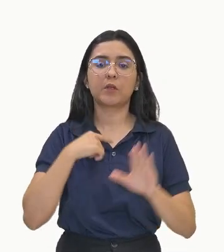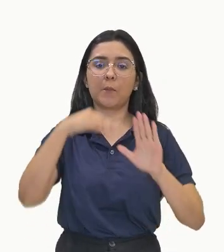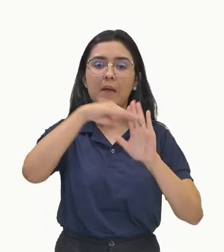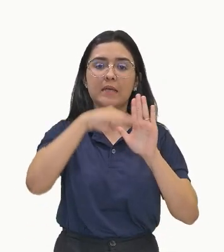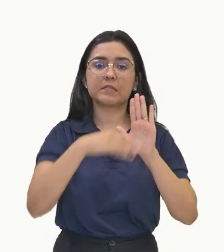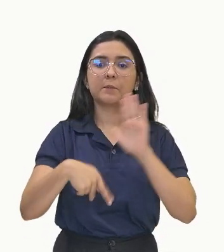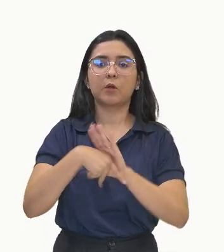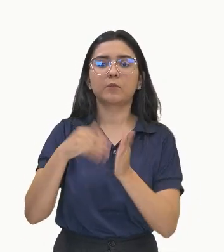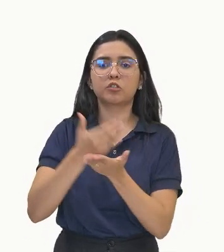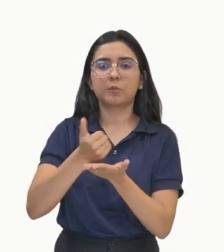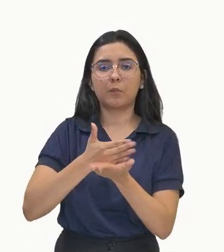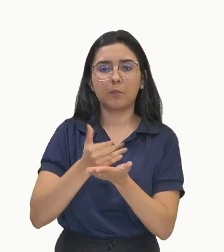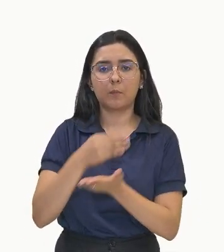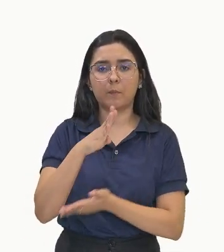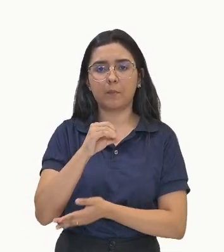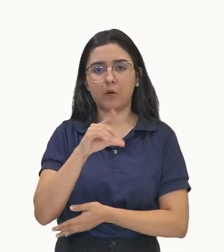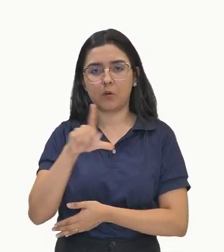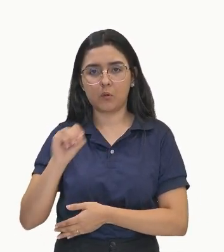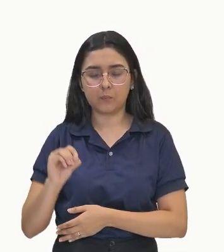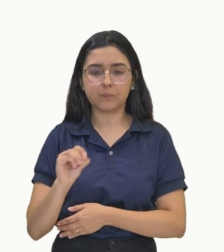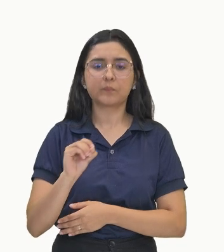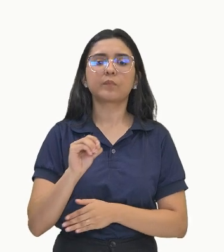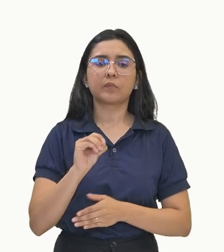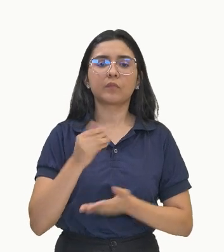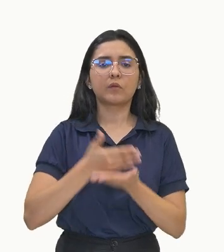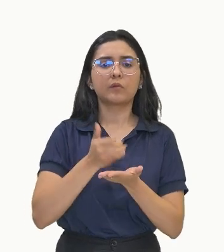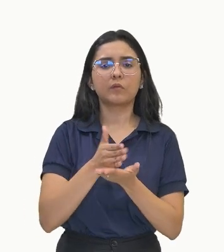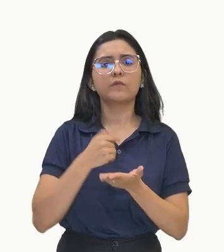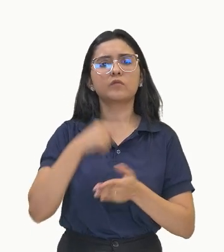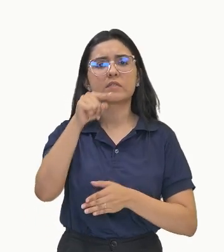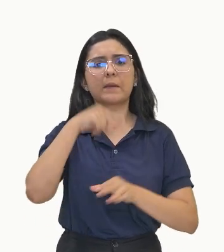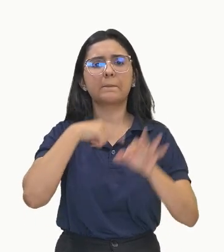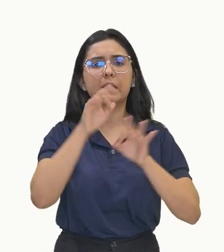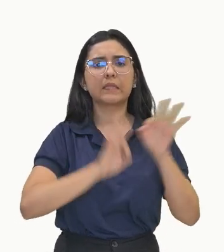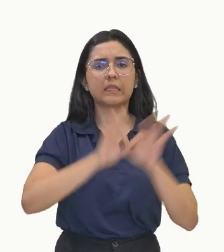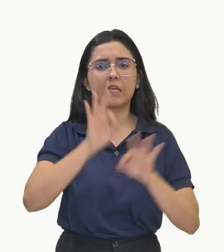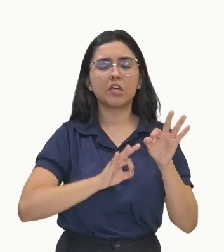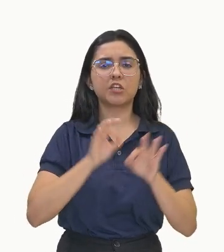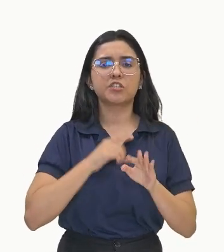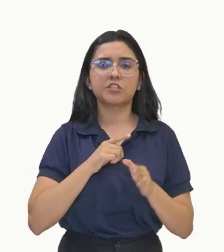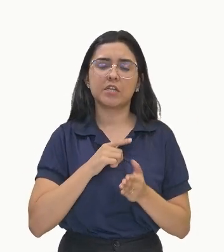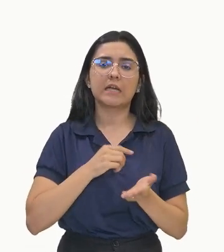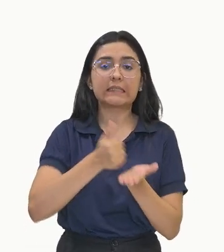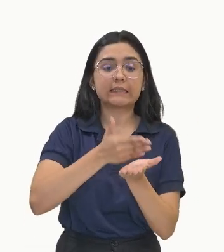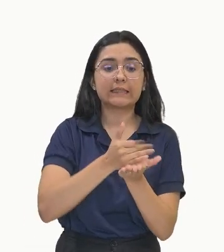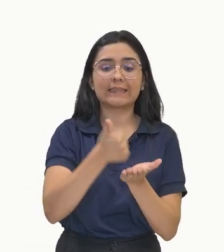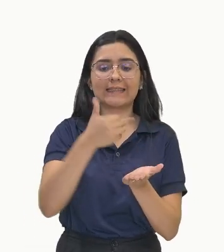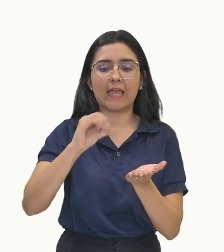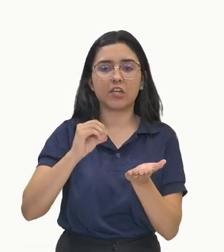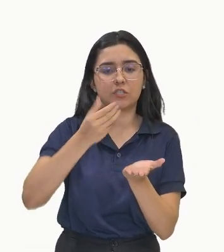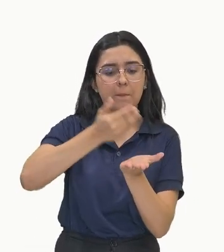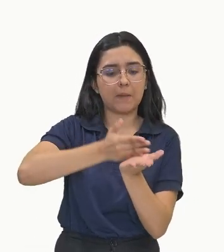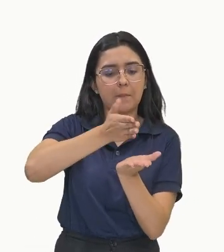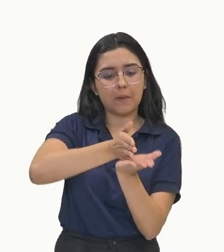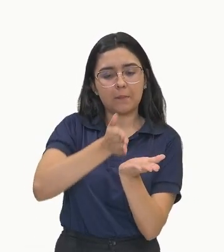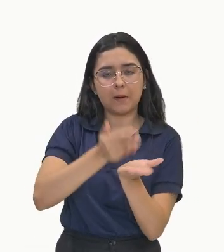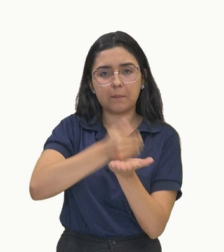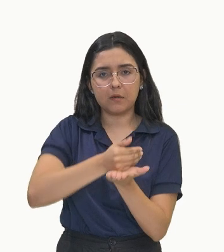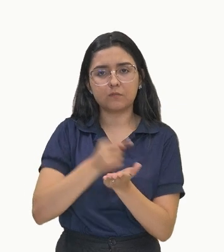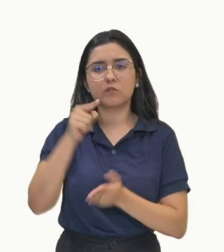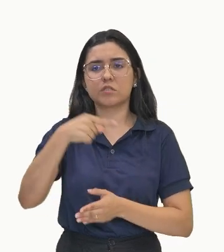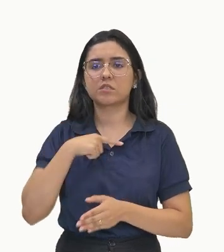tá? E essa receita de bolo você planeja fazer para 10 fatias. Então você foi lá, pegou